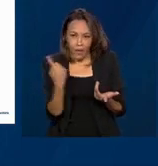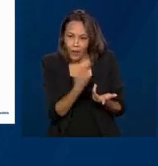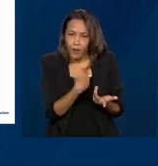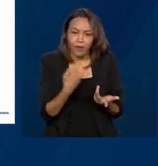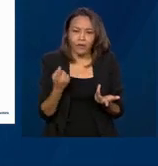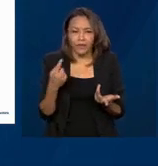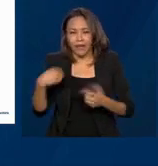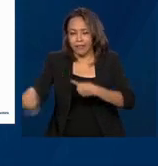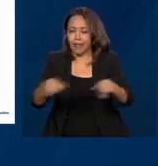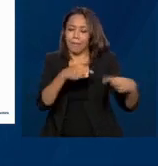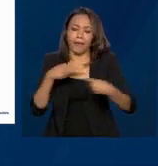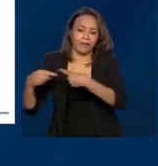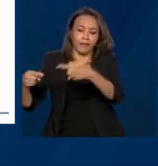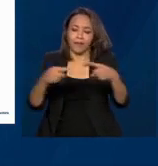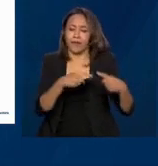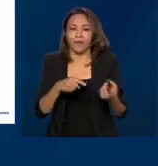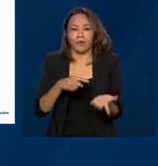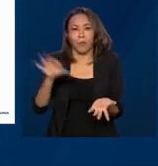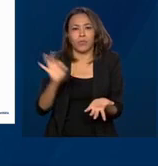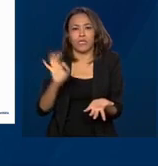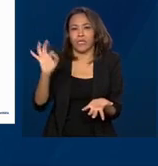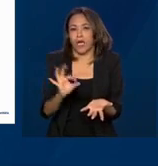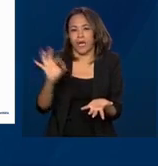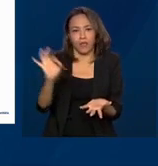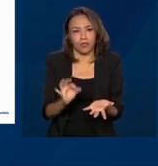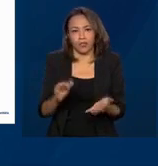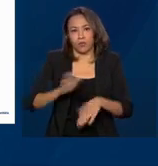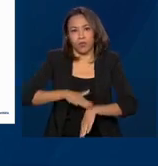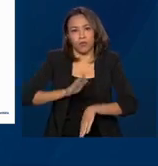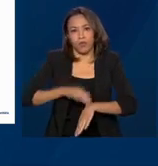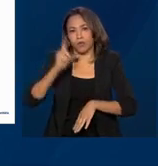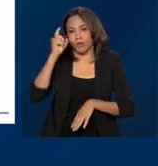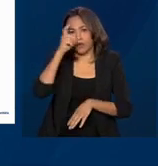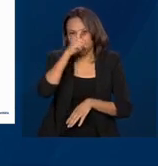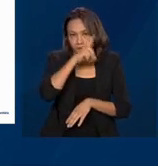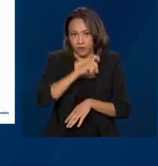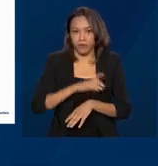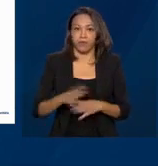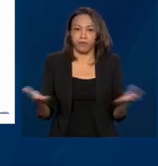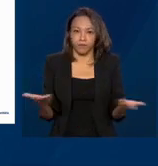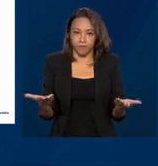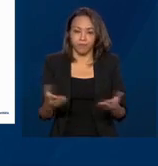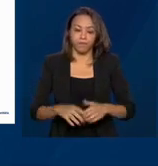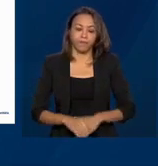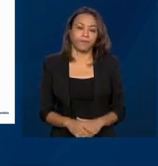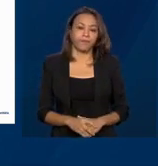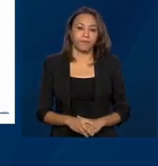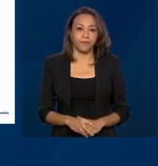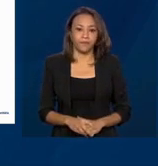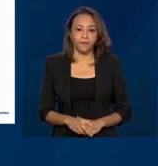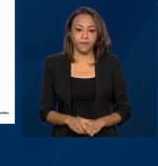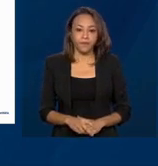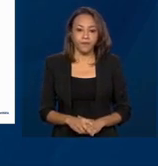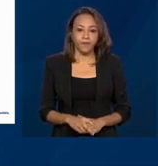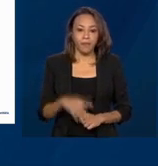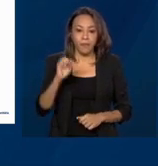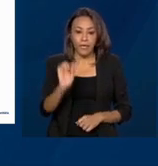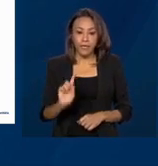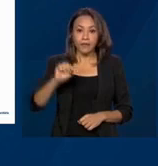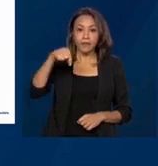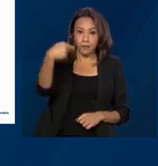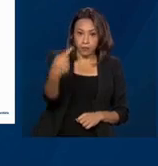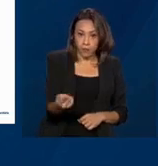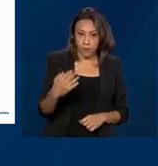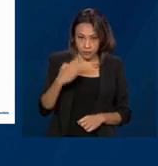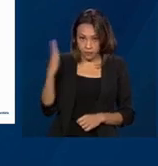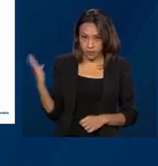ficar debatendo casas decimais num momento tão difícil e tão complicado. A partir daí, a gente tem uma